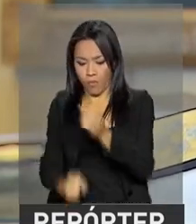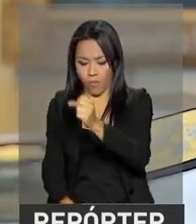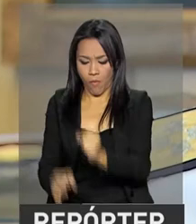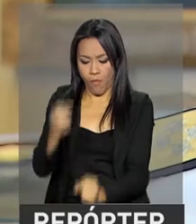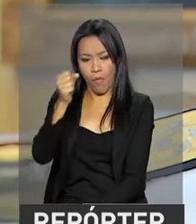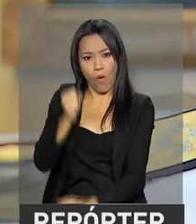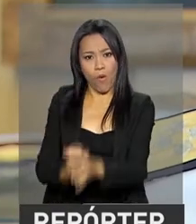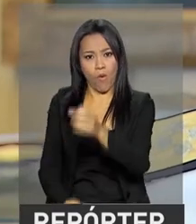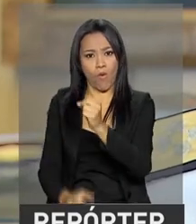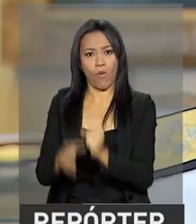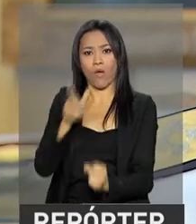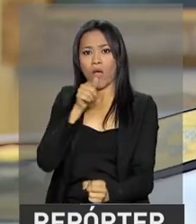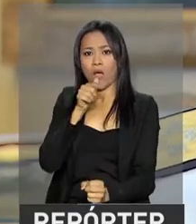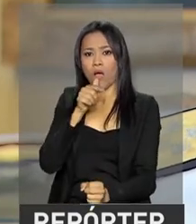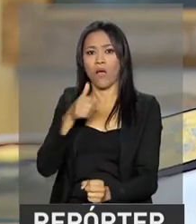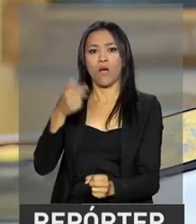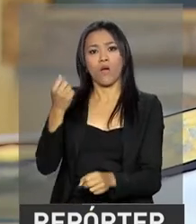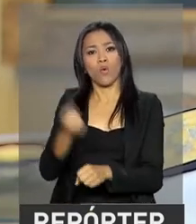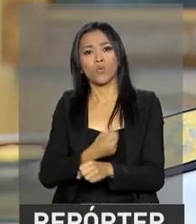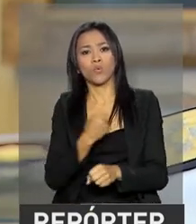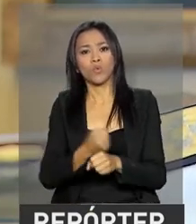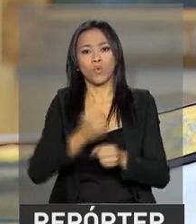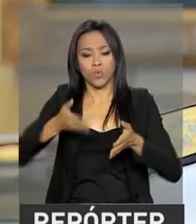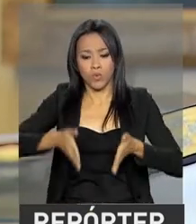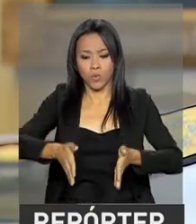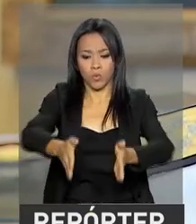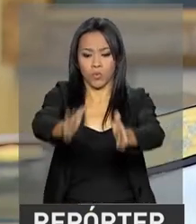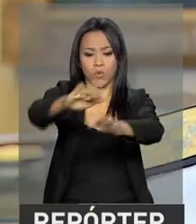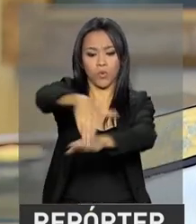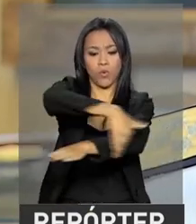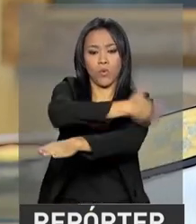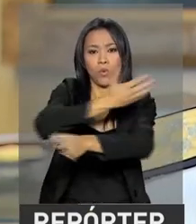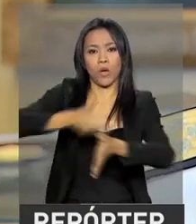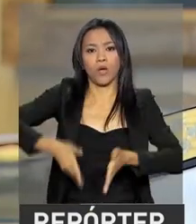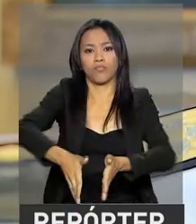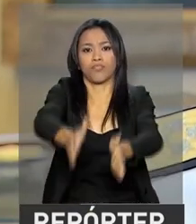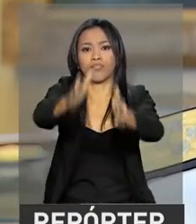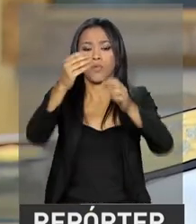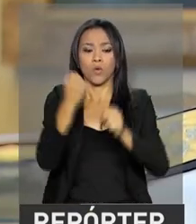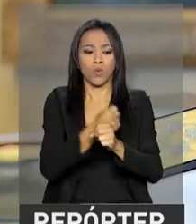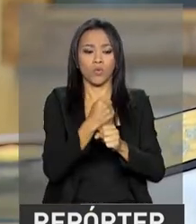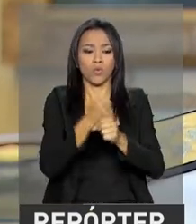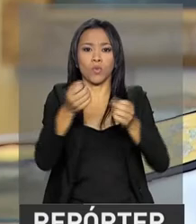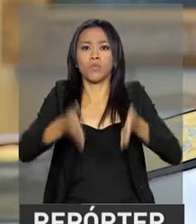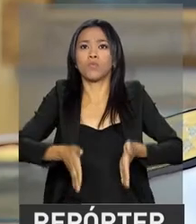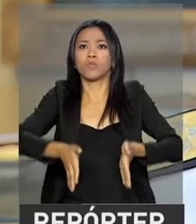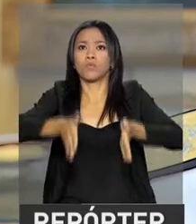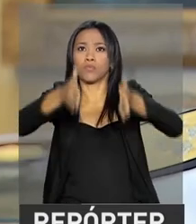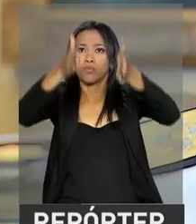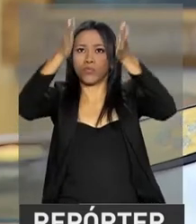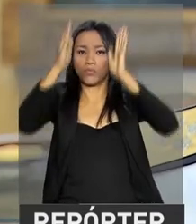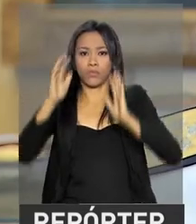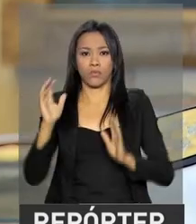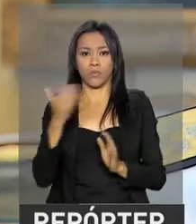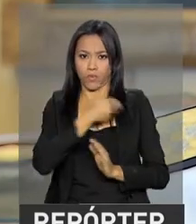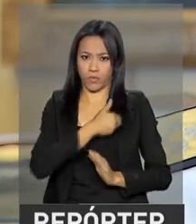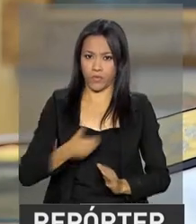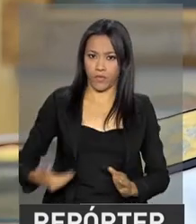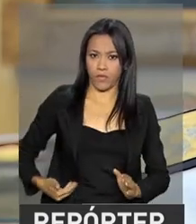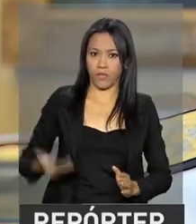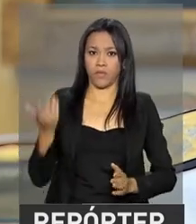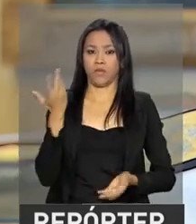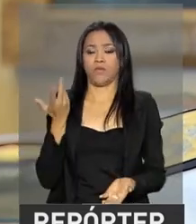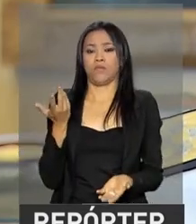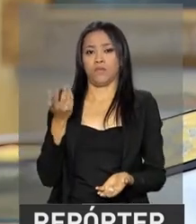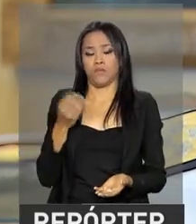reconstruirmos rua reconstruindo a a alguns edifícios importantes do governo há estradas